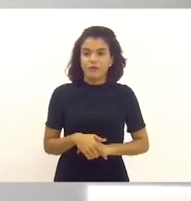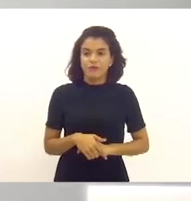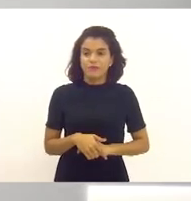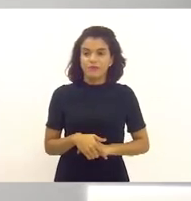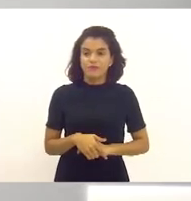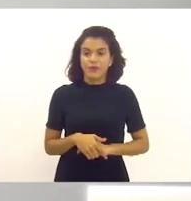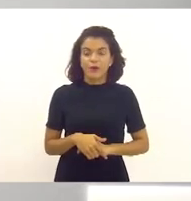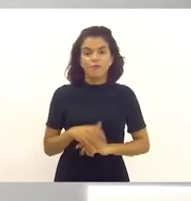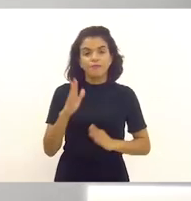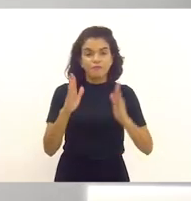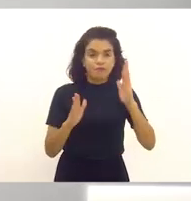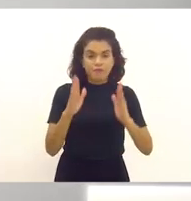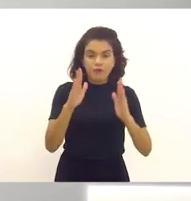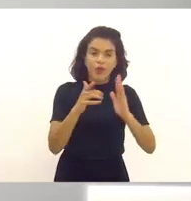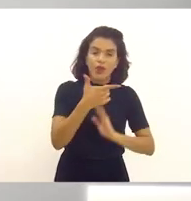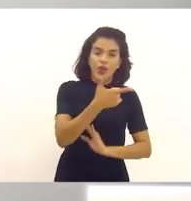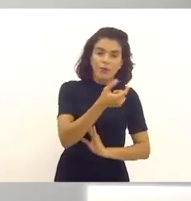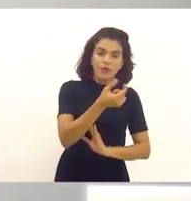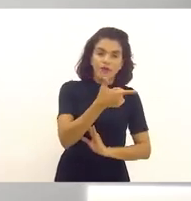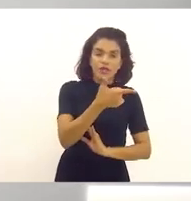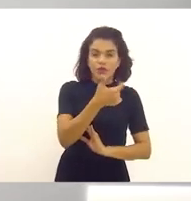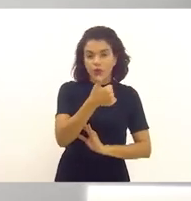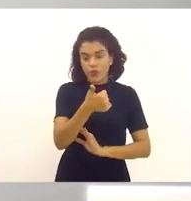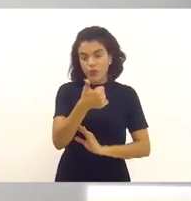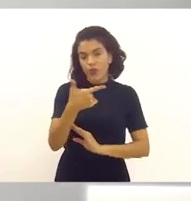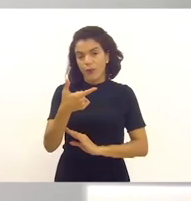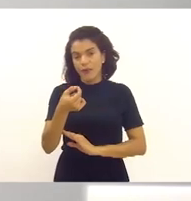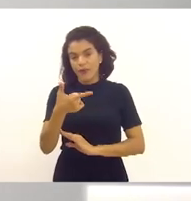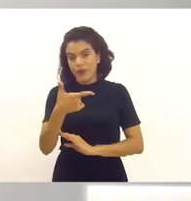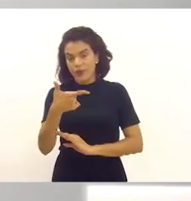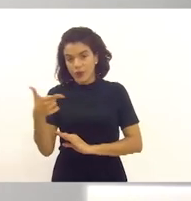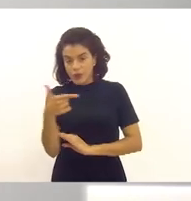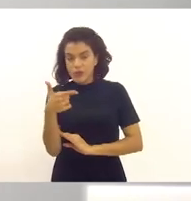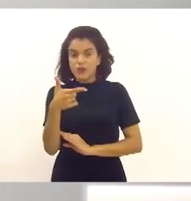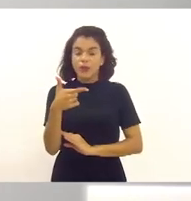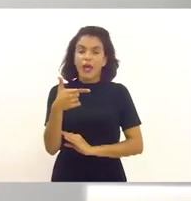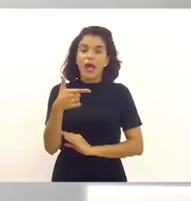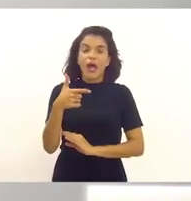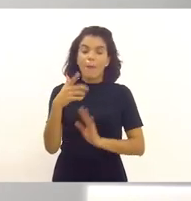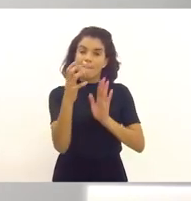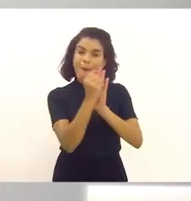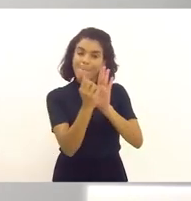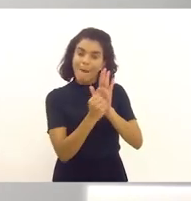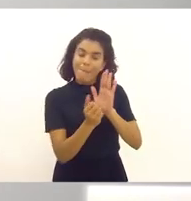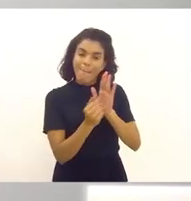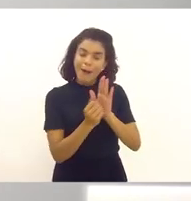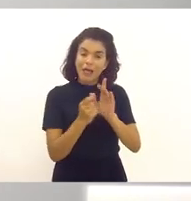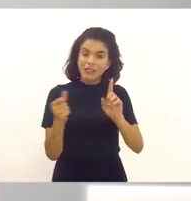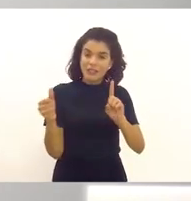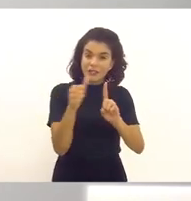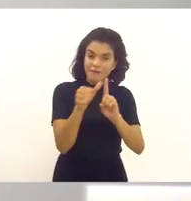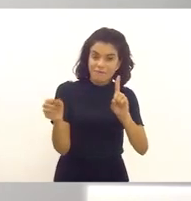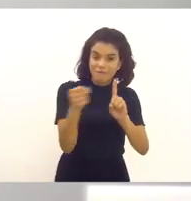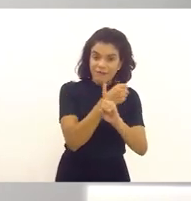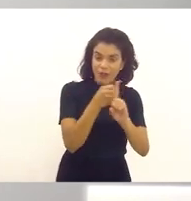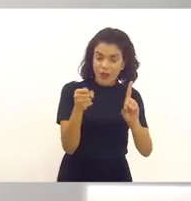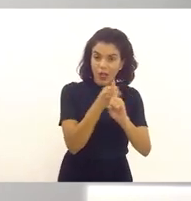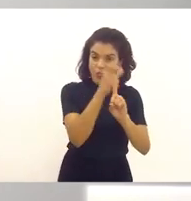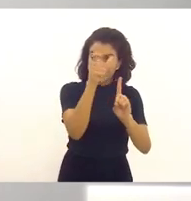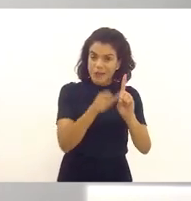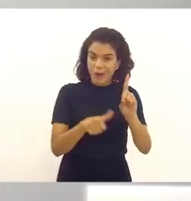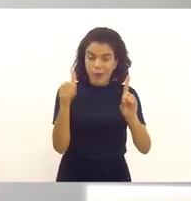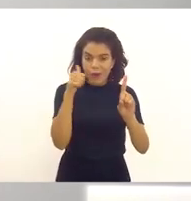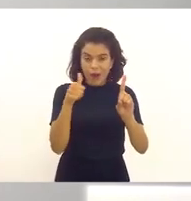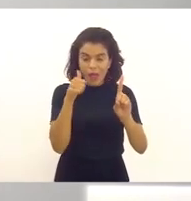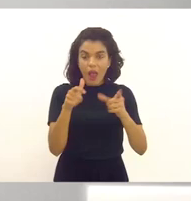entre 2021 e 2022 os casos de violência contra mulher aumentaram em 45% no